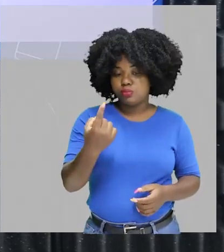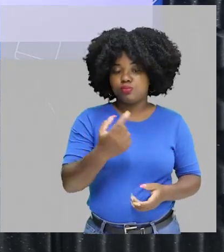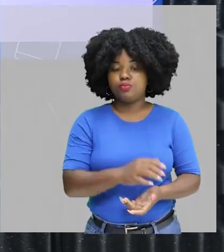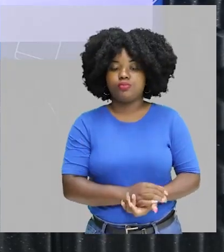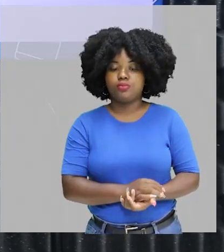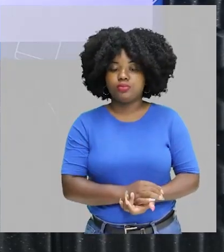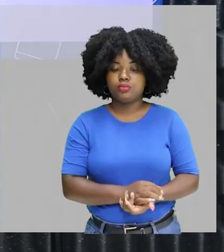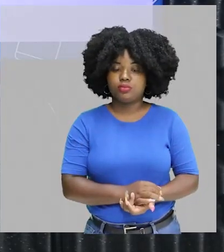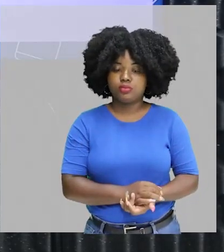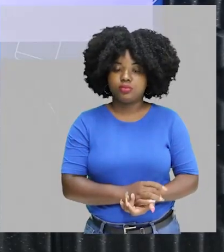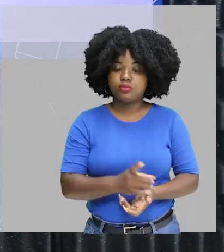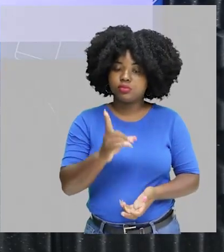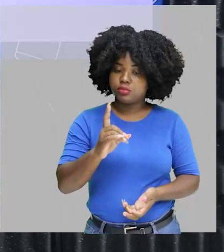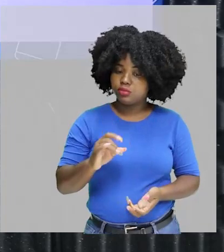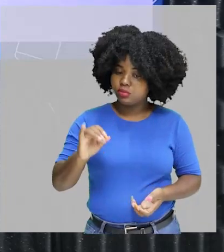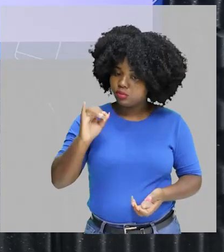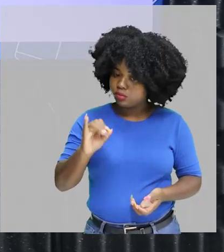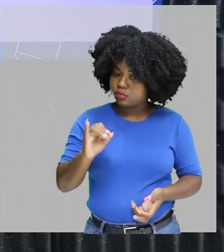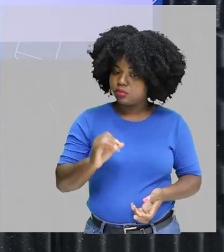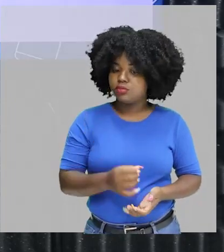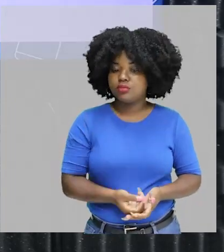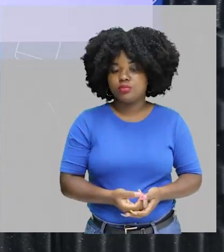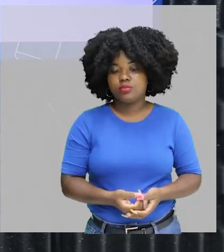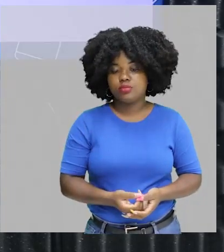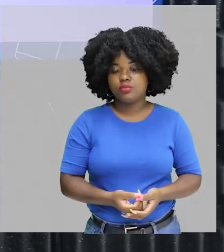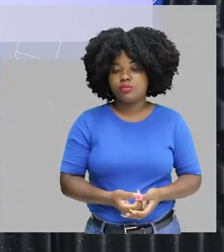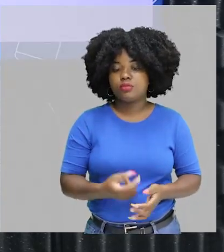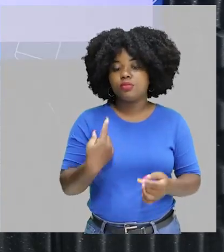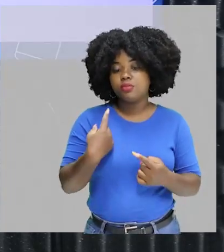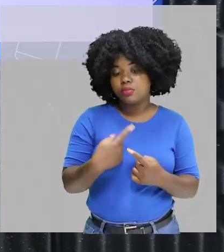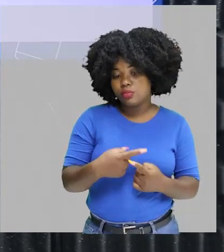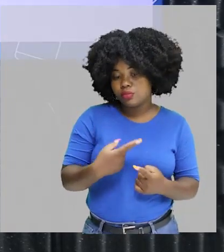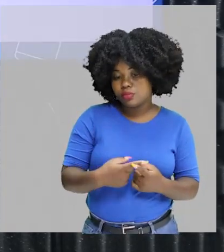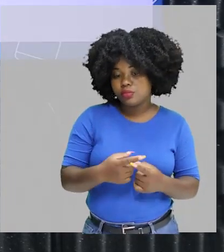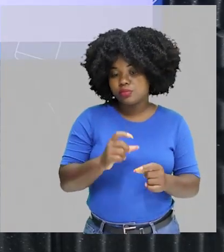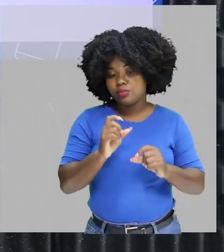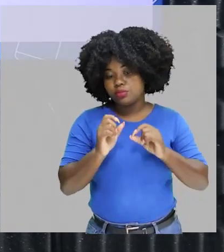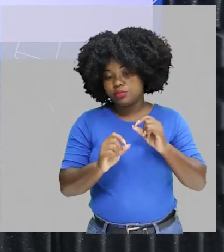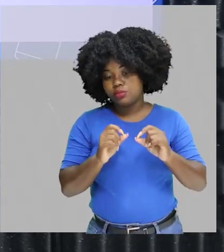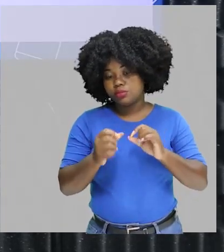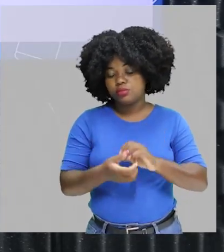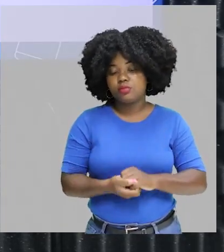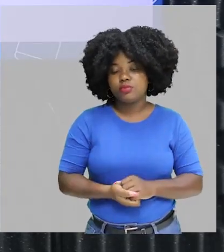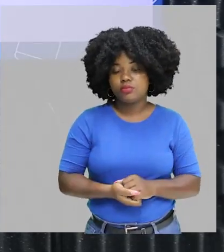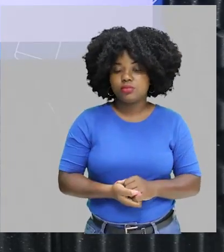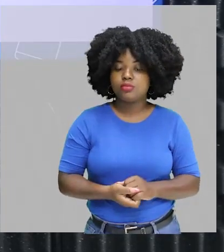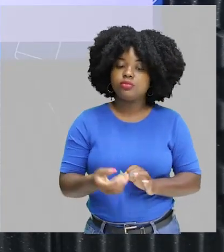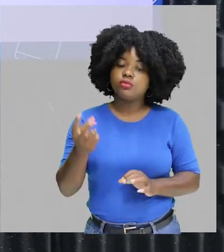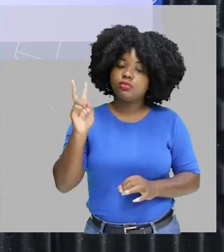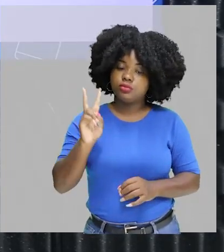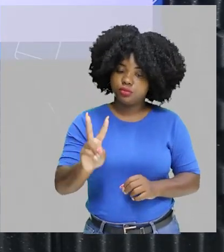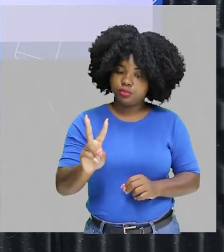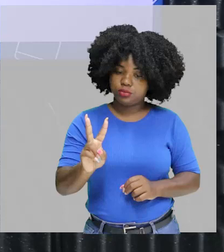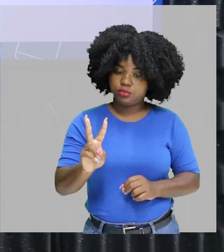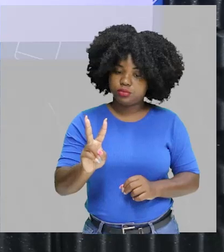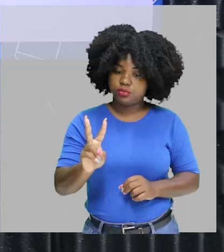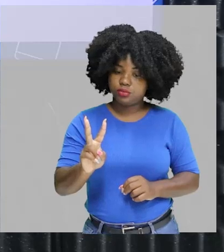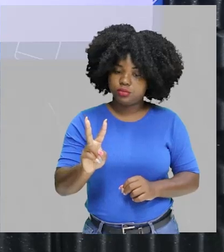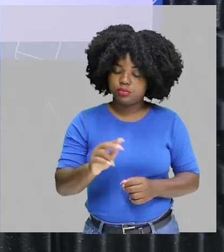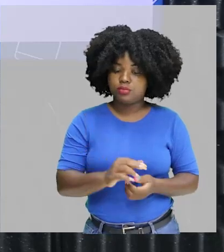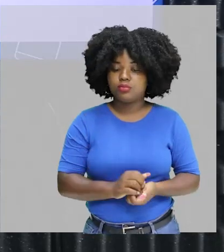halogênio, ok? Um dialeto, né? O dialeto é porque nós temos